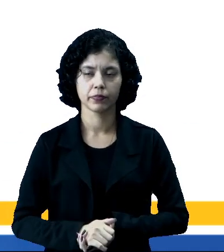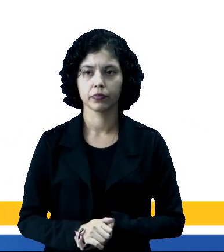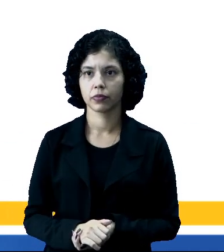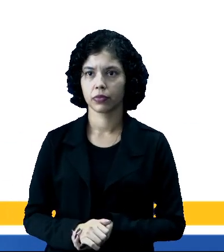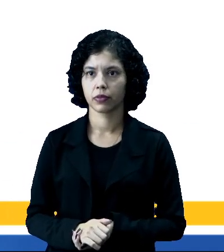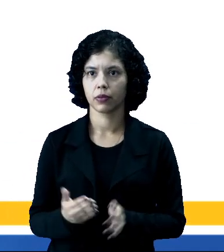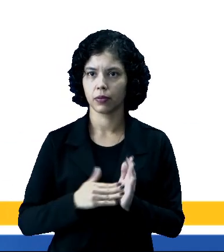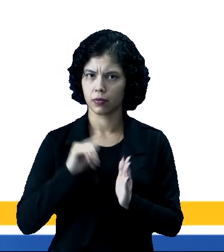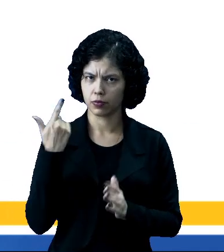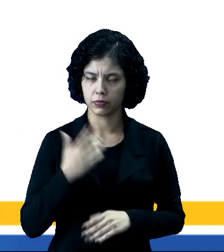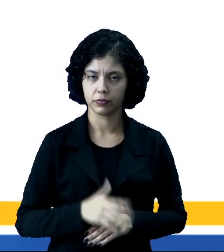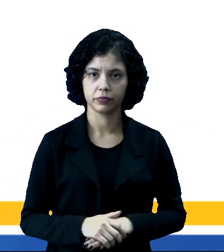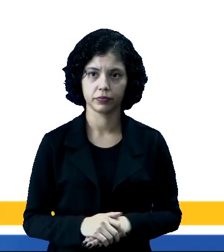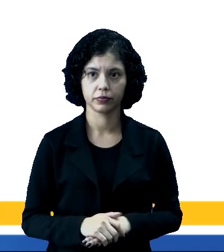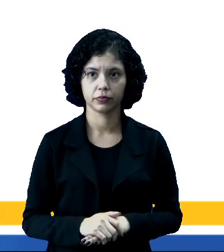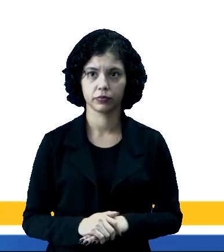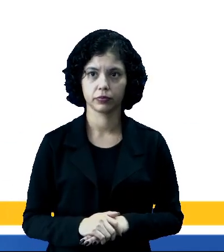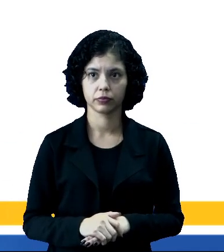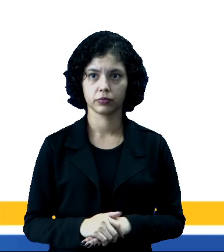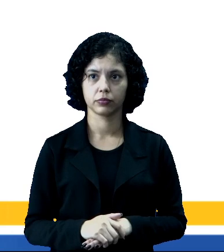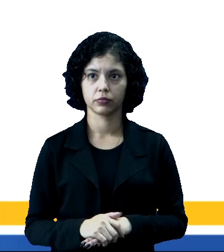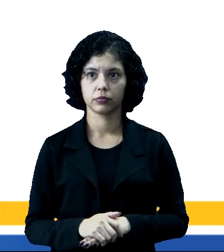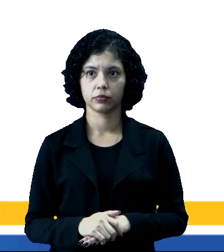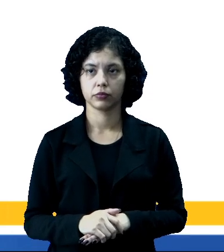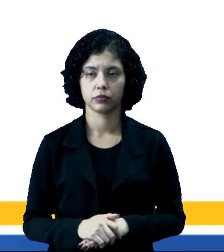Até logo, estuda muito.